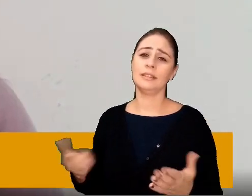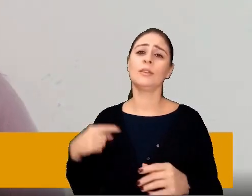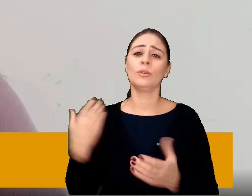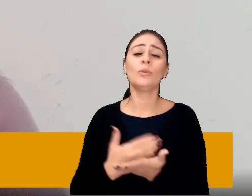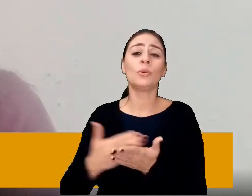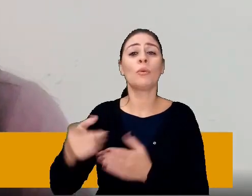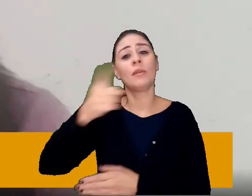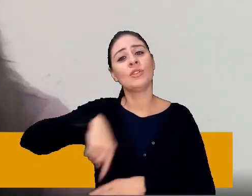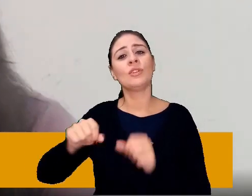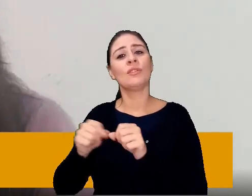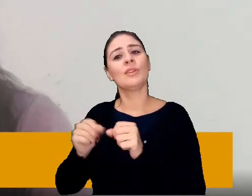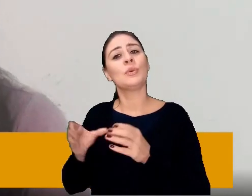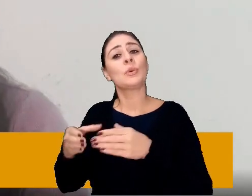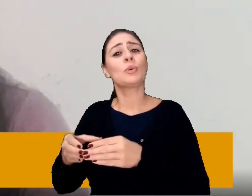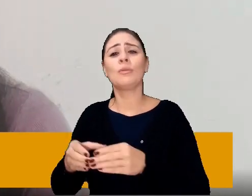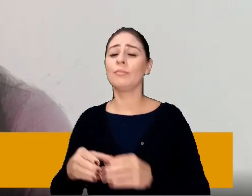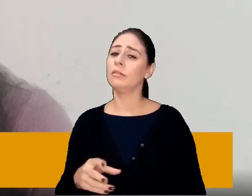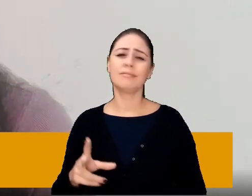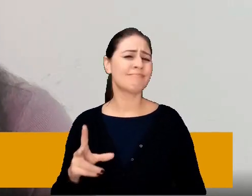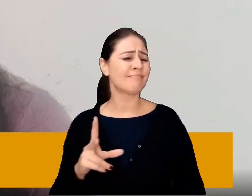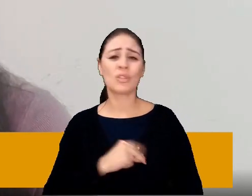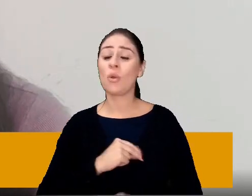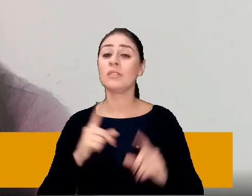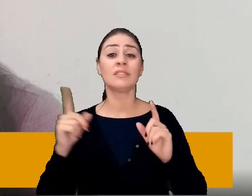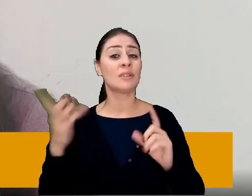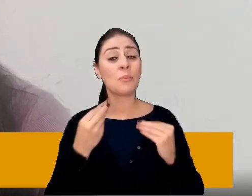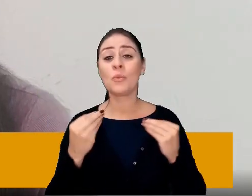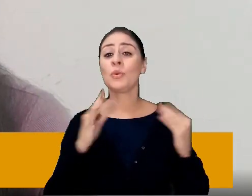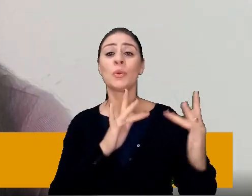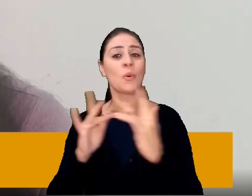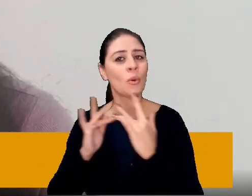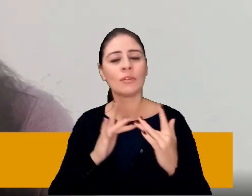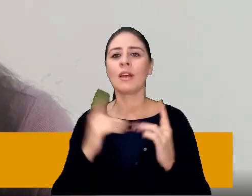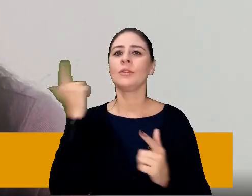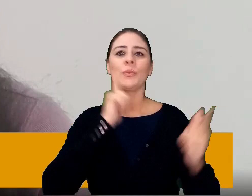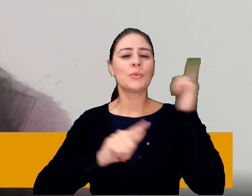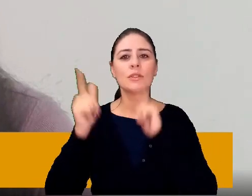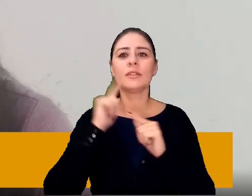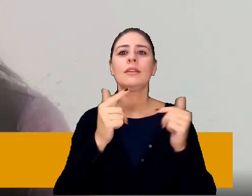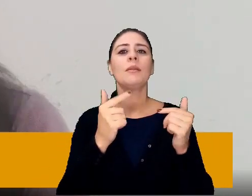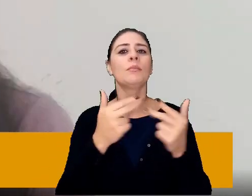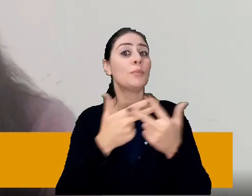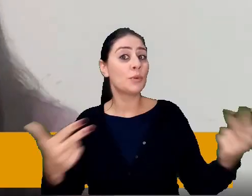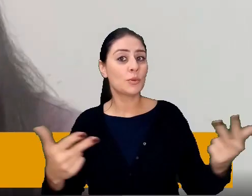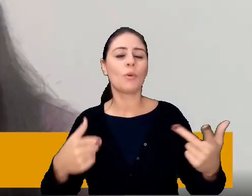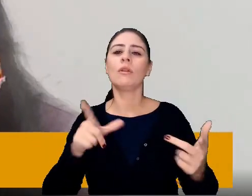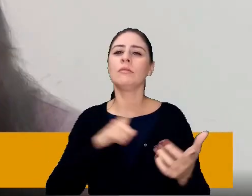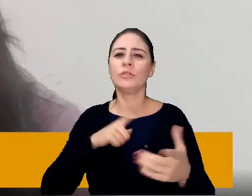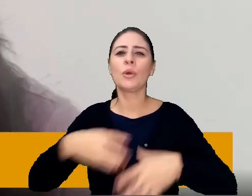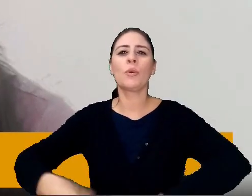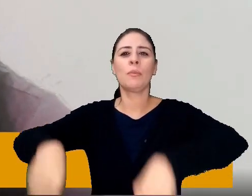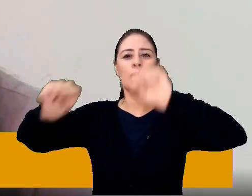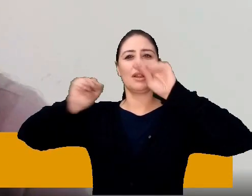mais amizade. Então, no começo, quando a gente fez esse coletivo, a gente recebeu muito contato, a gente conseguiu